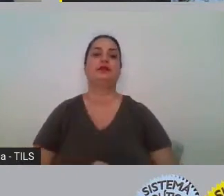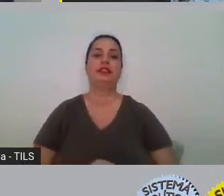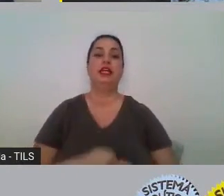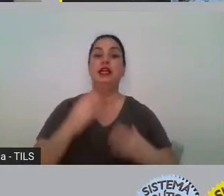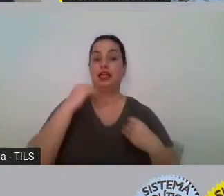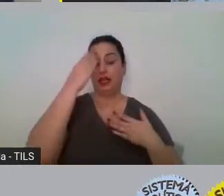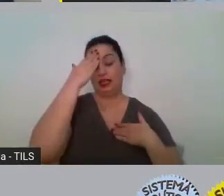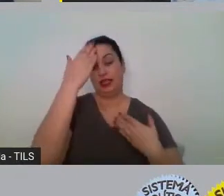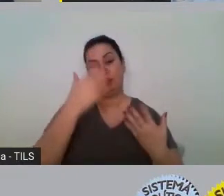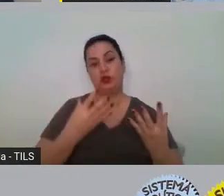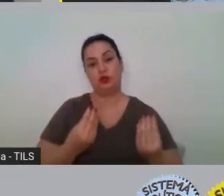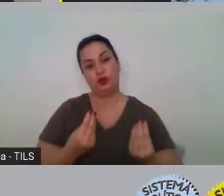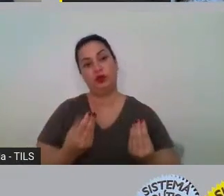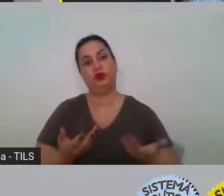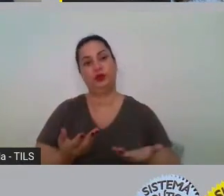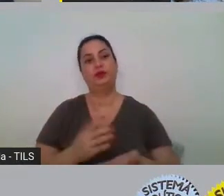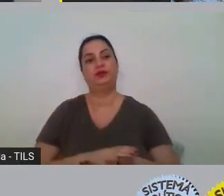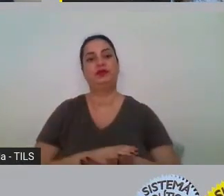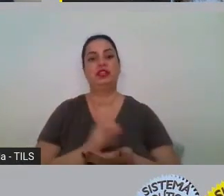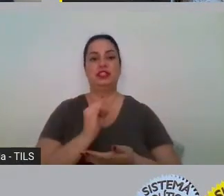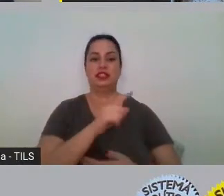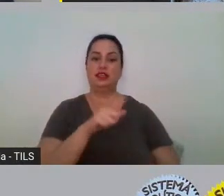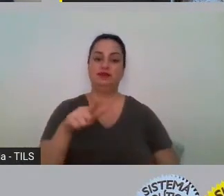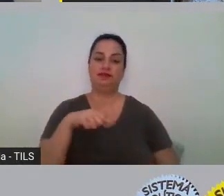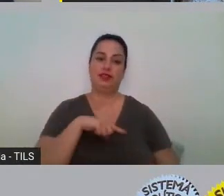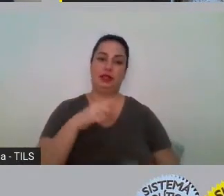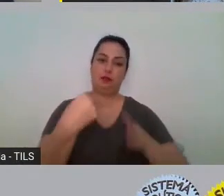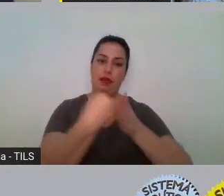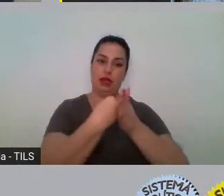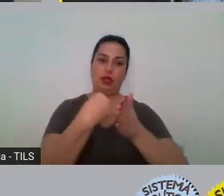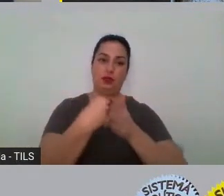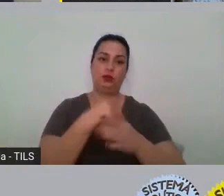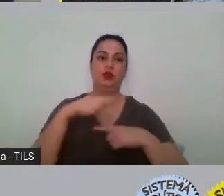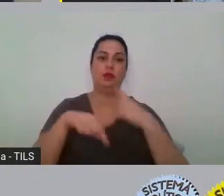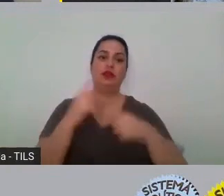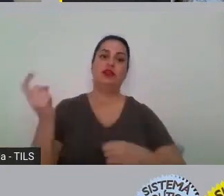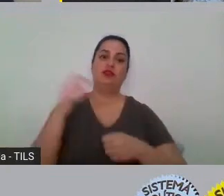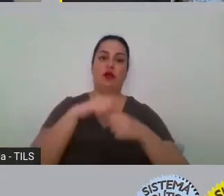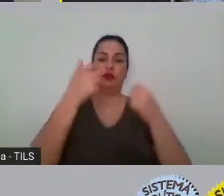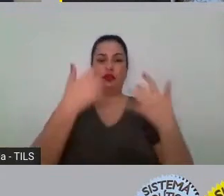e, caso tenhamos perguntas, eu volto a falar. Mais uma vez, obrigado.